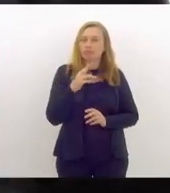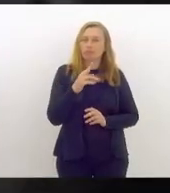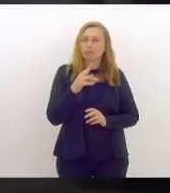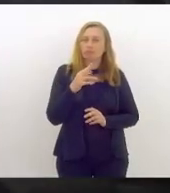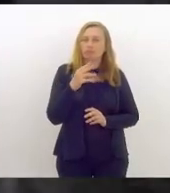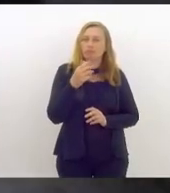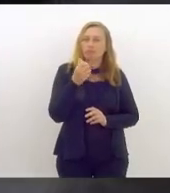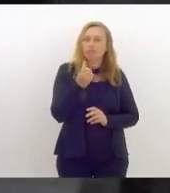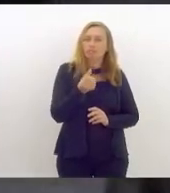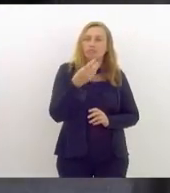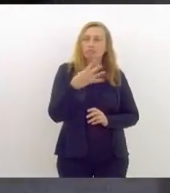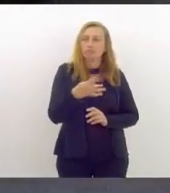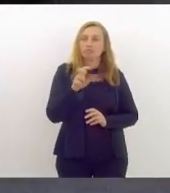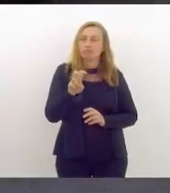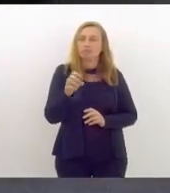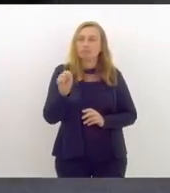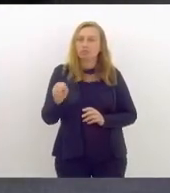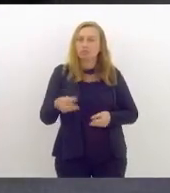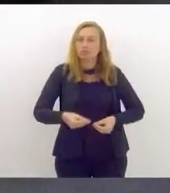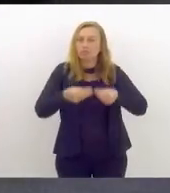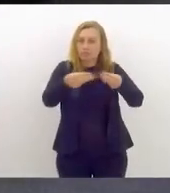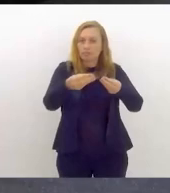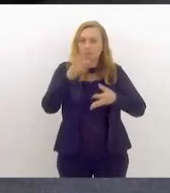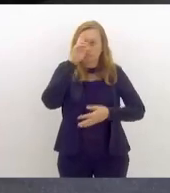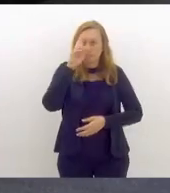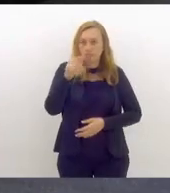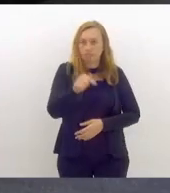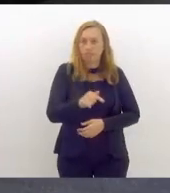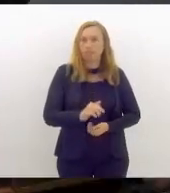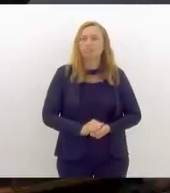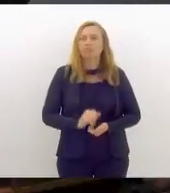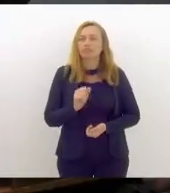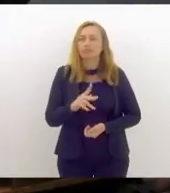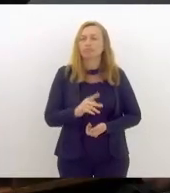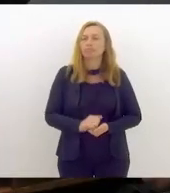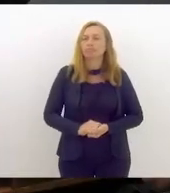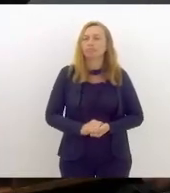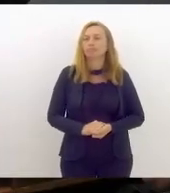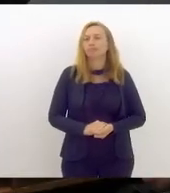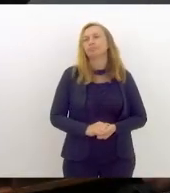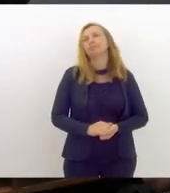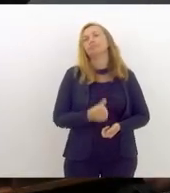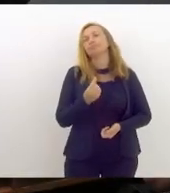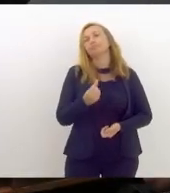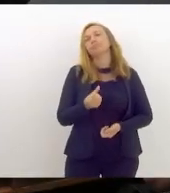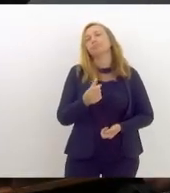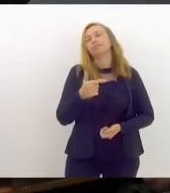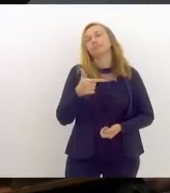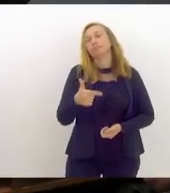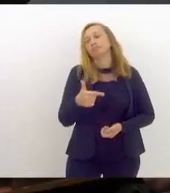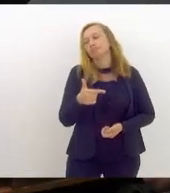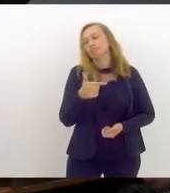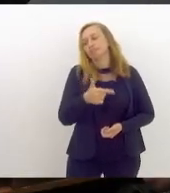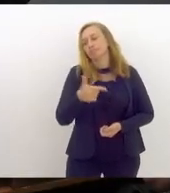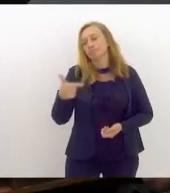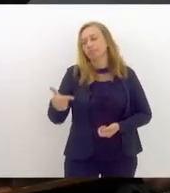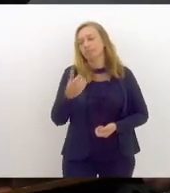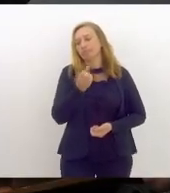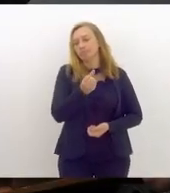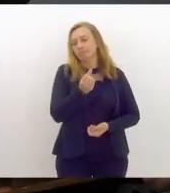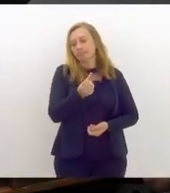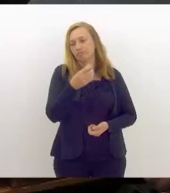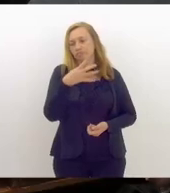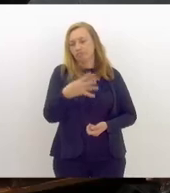projeto 6458. Entrego a Vossa Excelência aqui. Ok. 69 de 2002 e